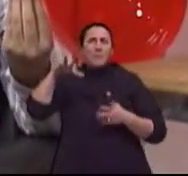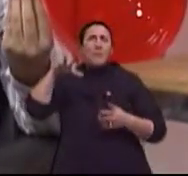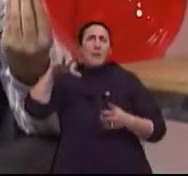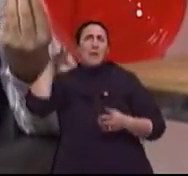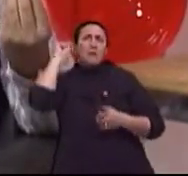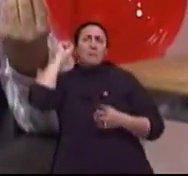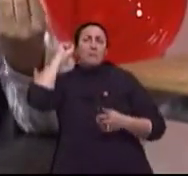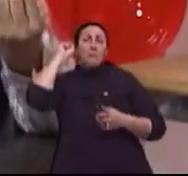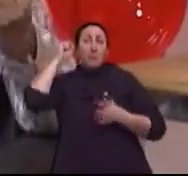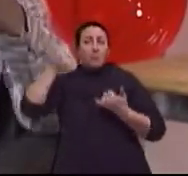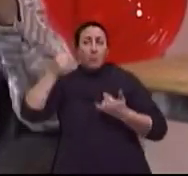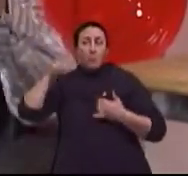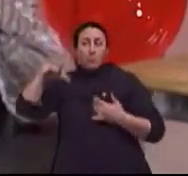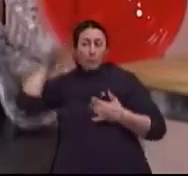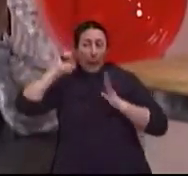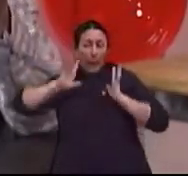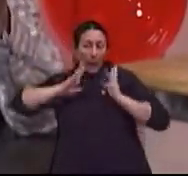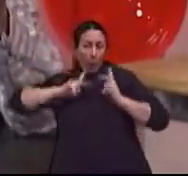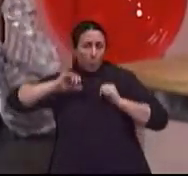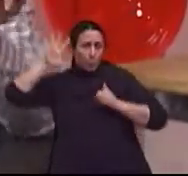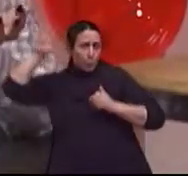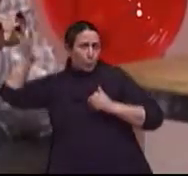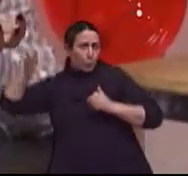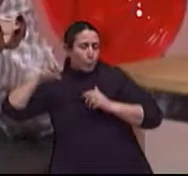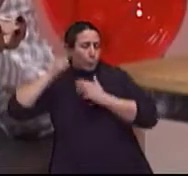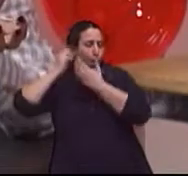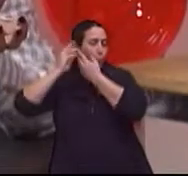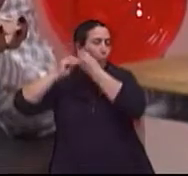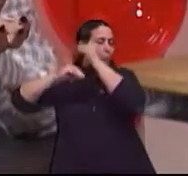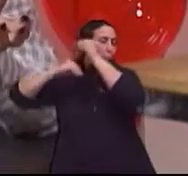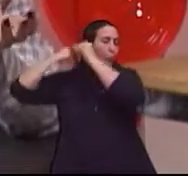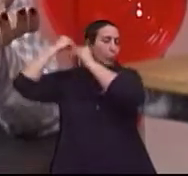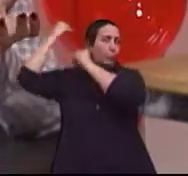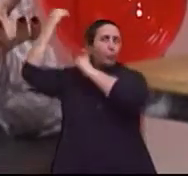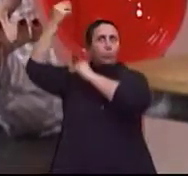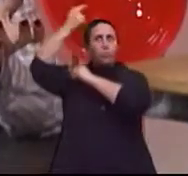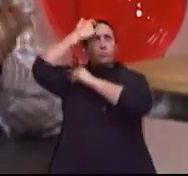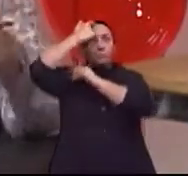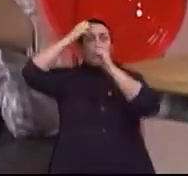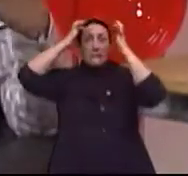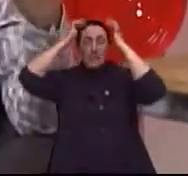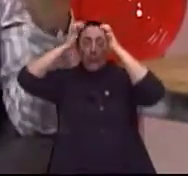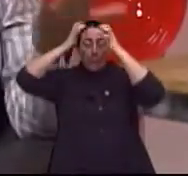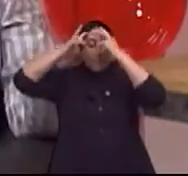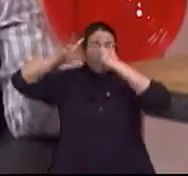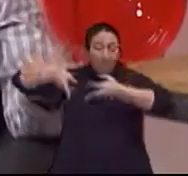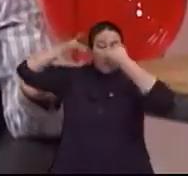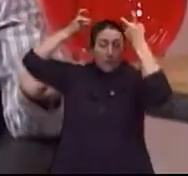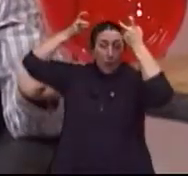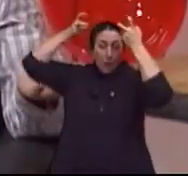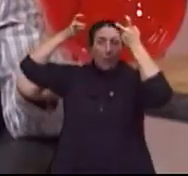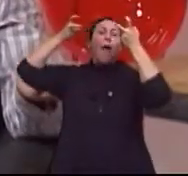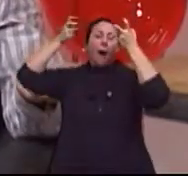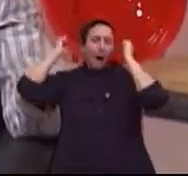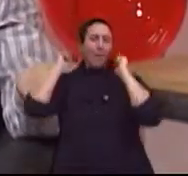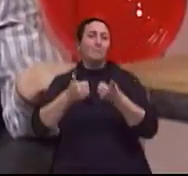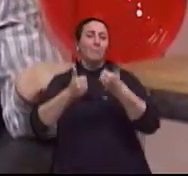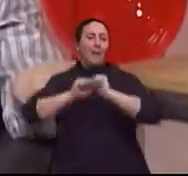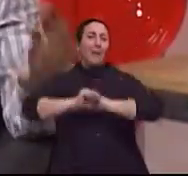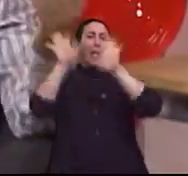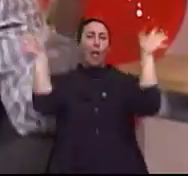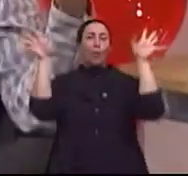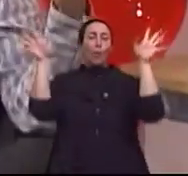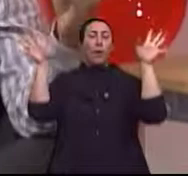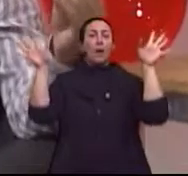som entrar, o aparelho auditivo deixar diminuir o ruído, né, que certo. Entra do ambiente, melhor vai ser a clareza do